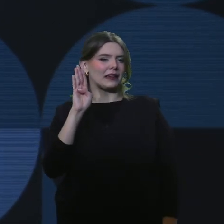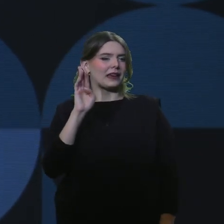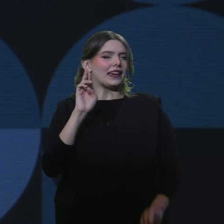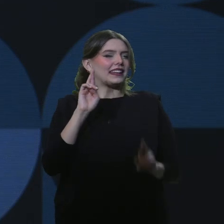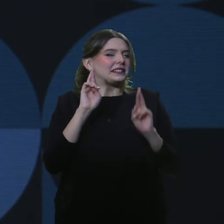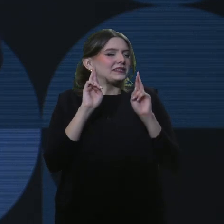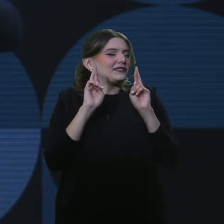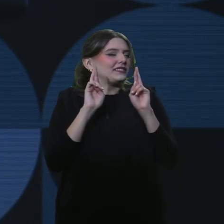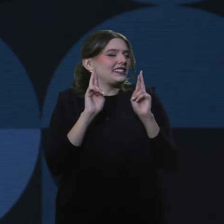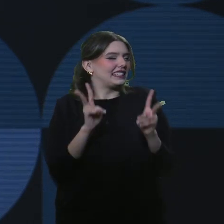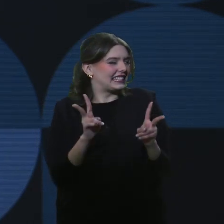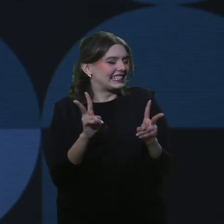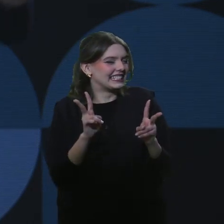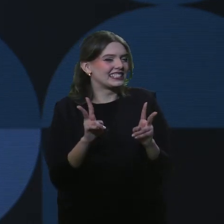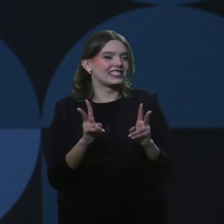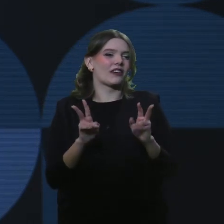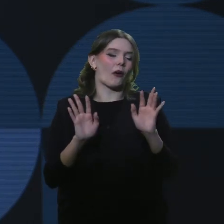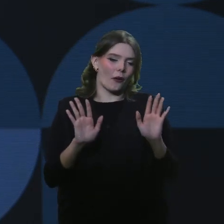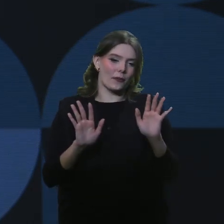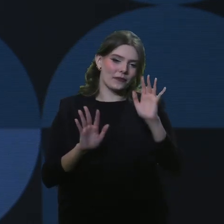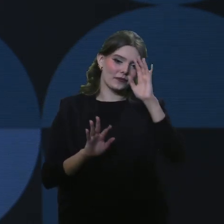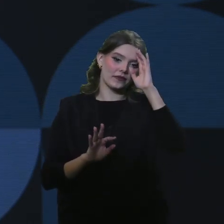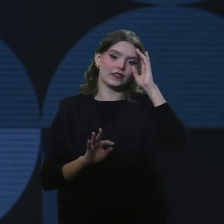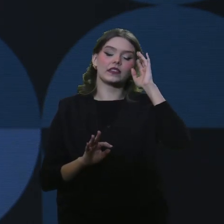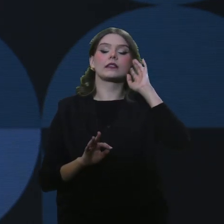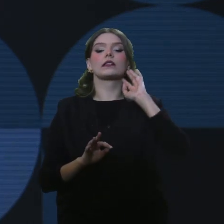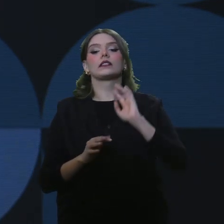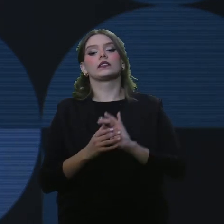Ah, Budal, você que está falando isso? Não, todos os comentários que eu li falava isso.